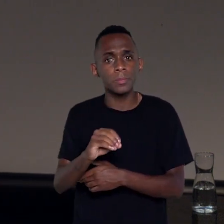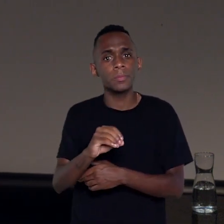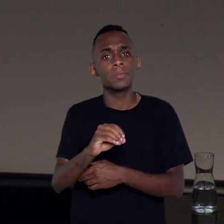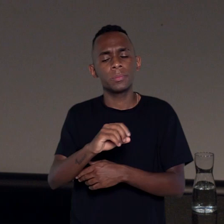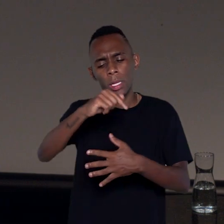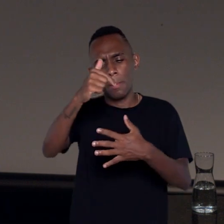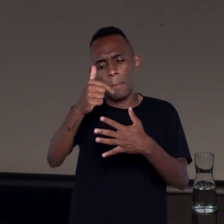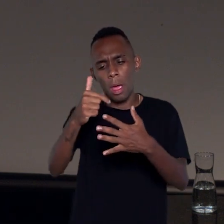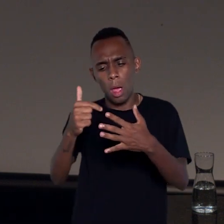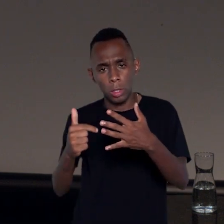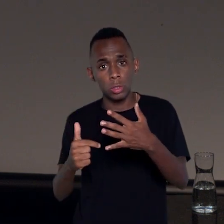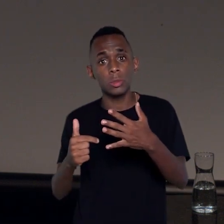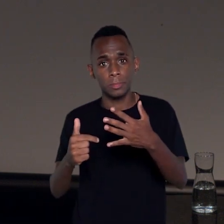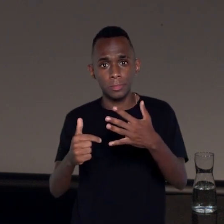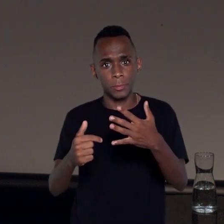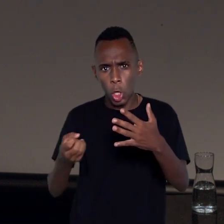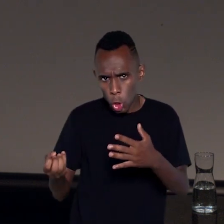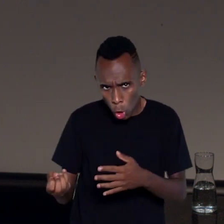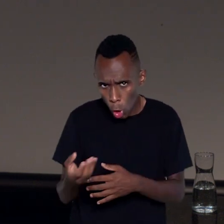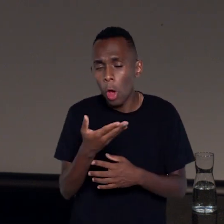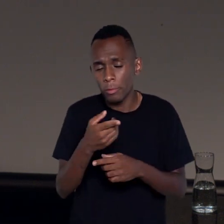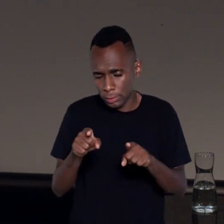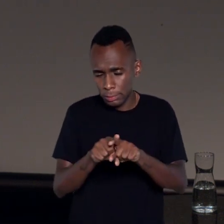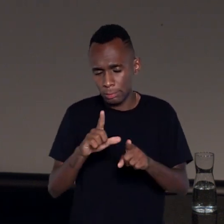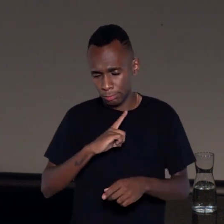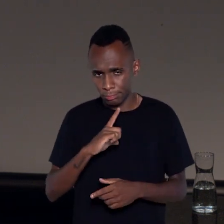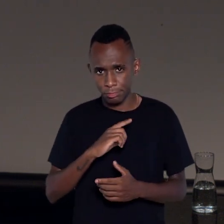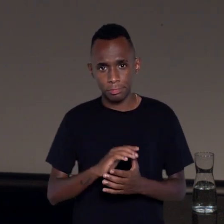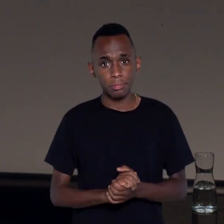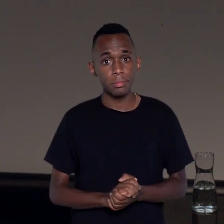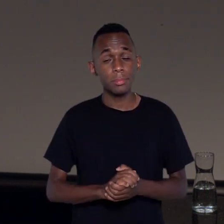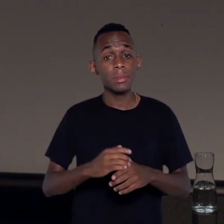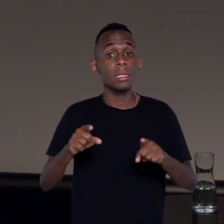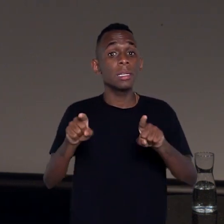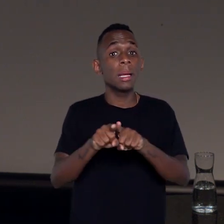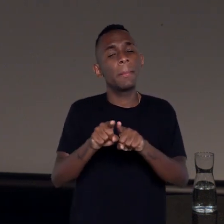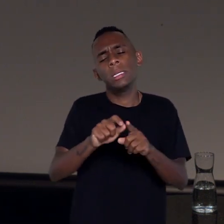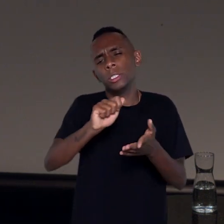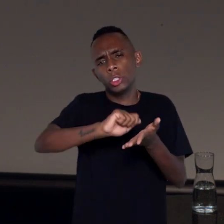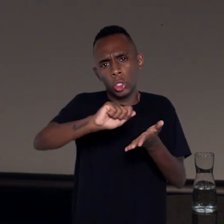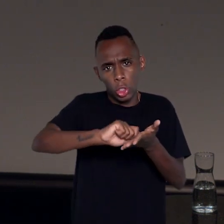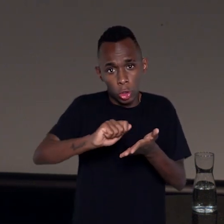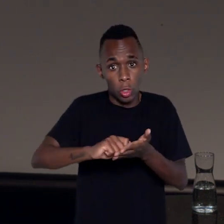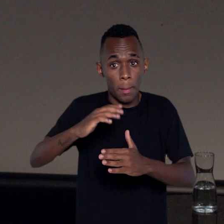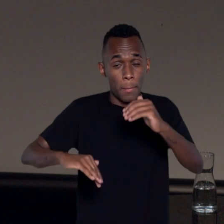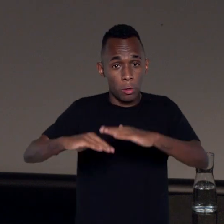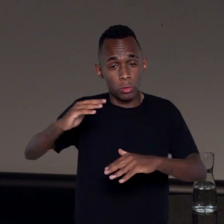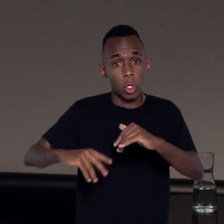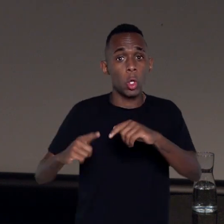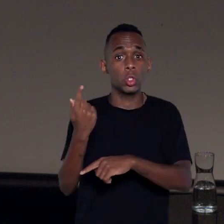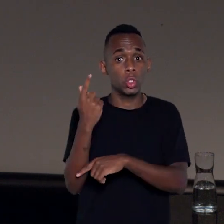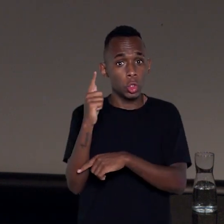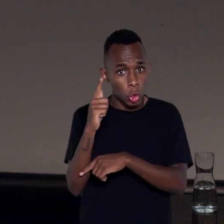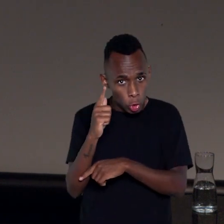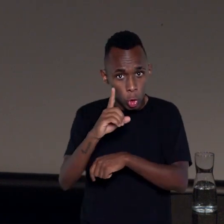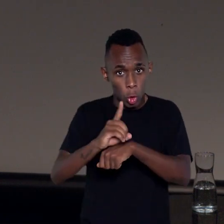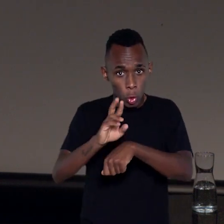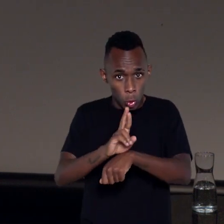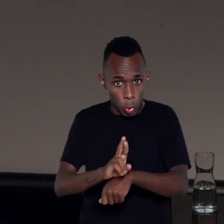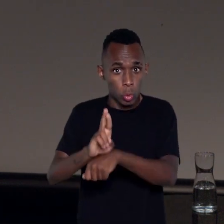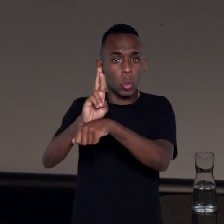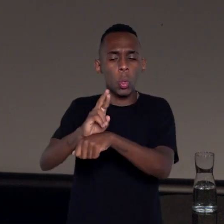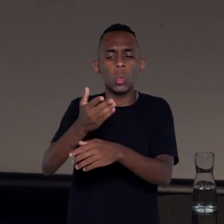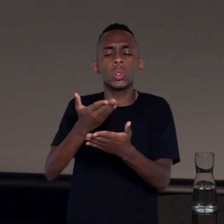ou a Odisseia, Histórias, de 2021, sua mais recente publicação. Além de escritor, Itamar é geógrafo e doutor em